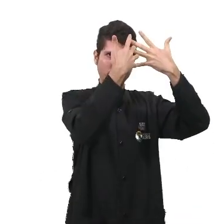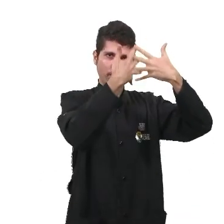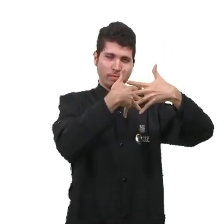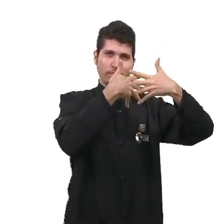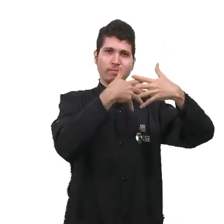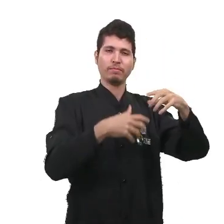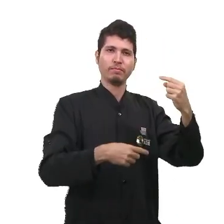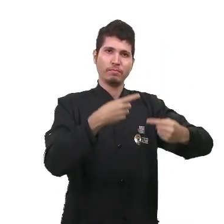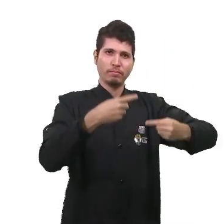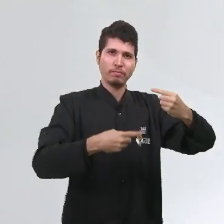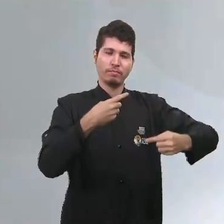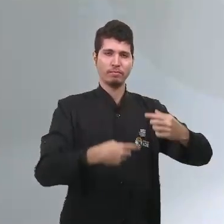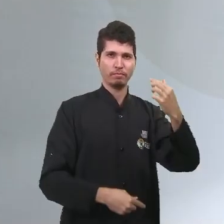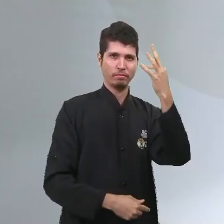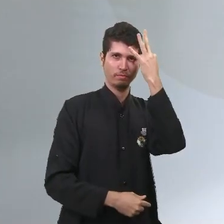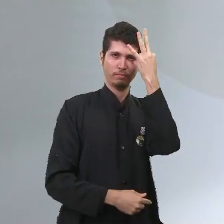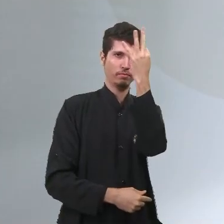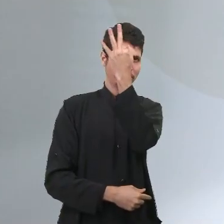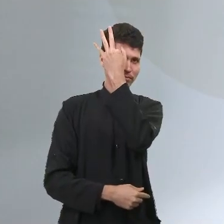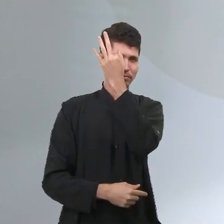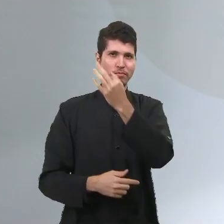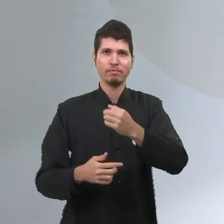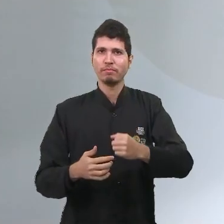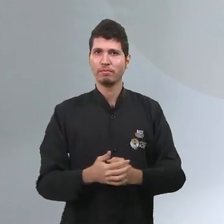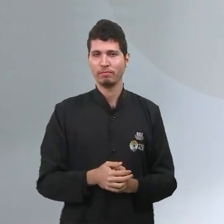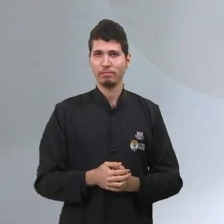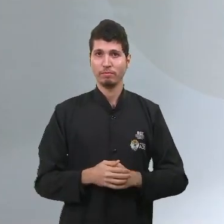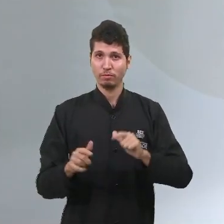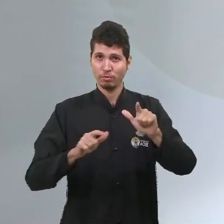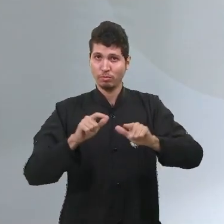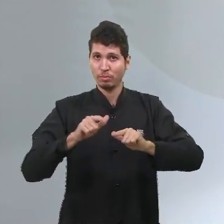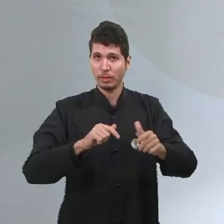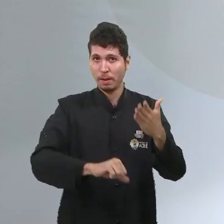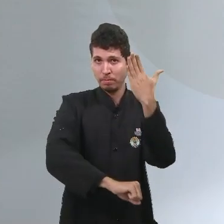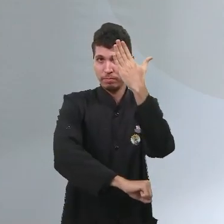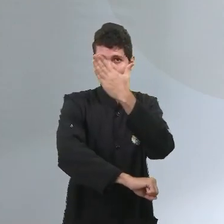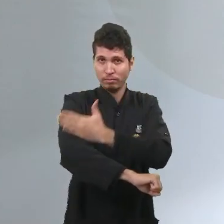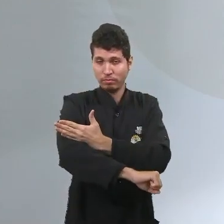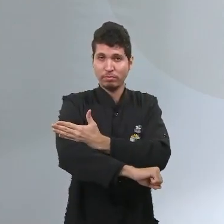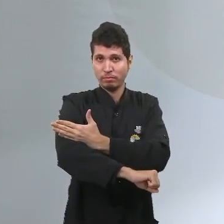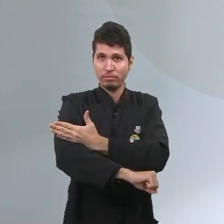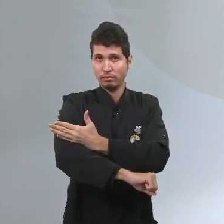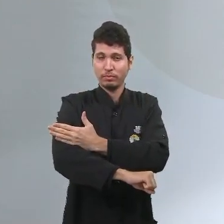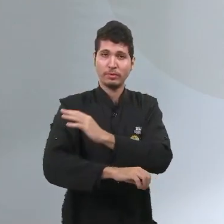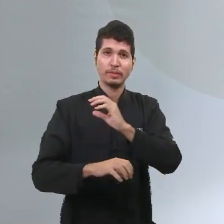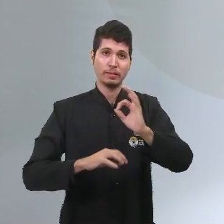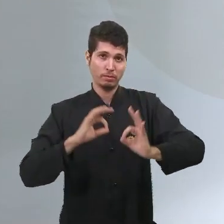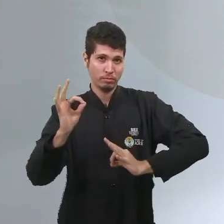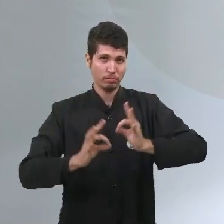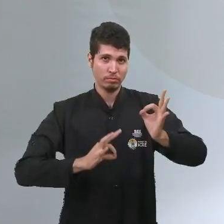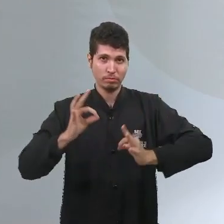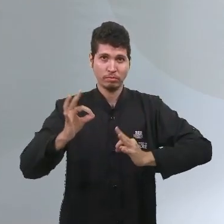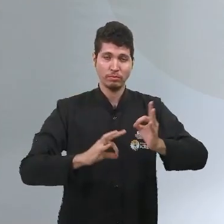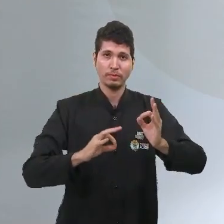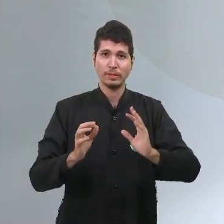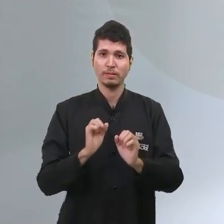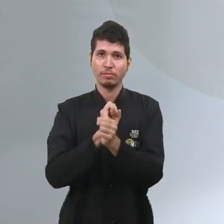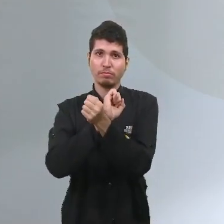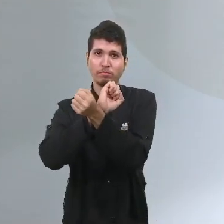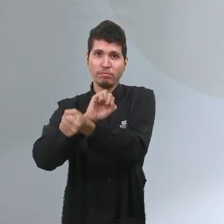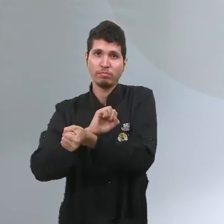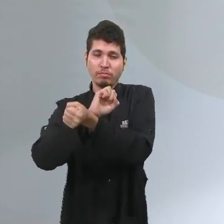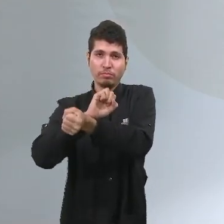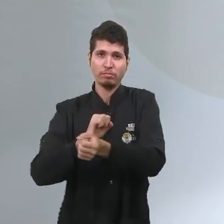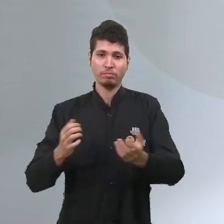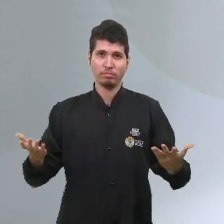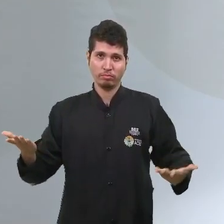e filosóficas, ou seja, o trabalho na antiguidade ele era desenvolvido principalmente por escravos e pelos